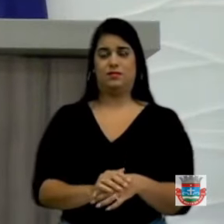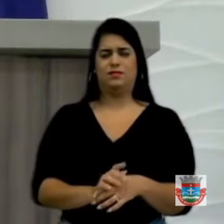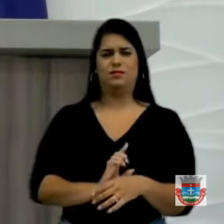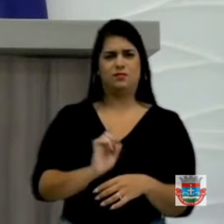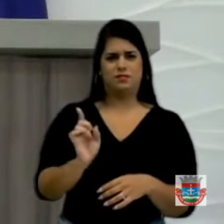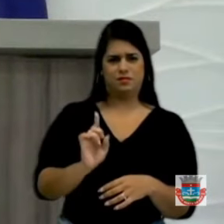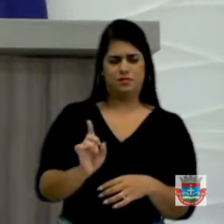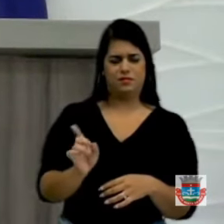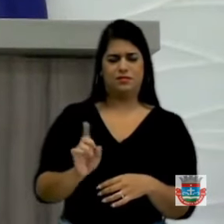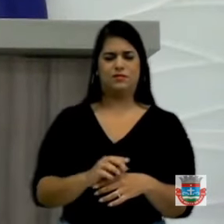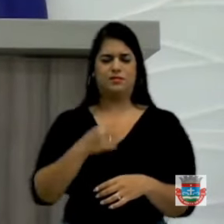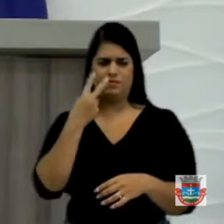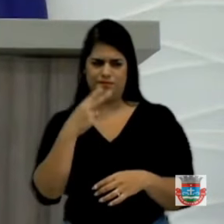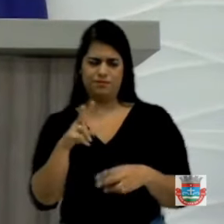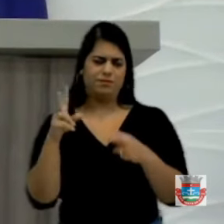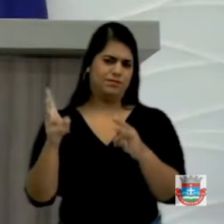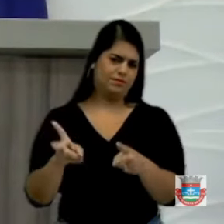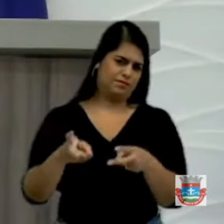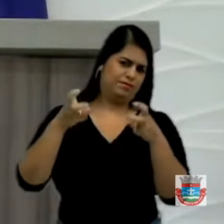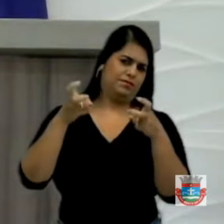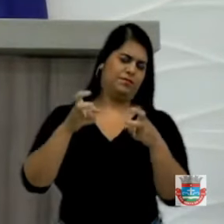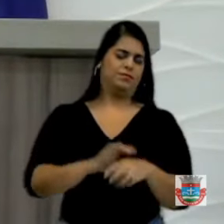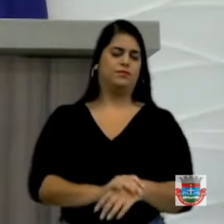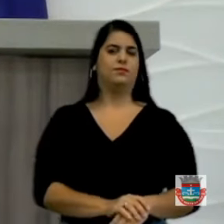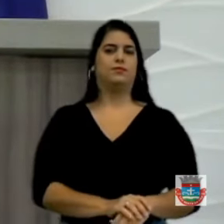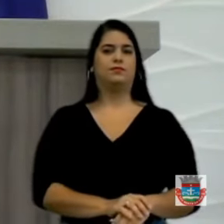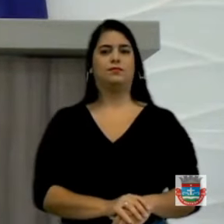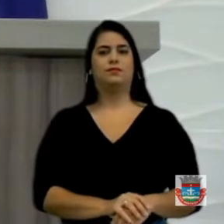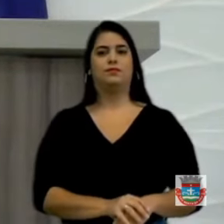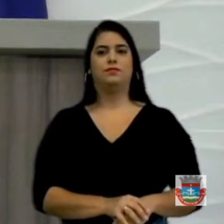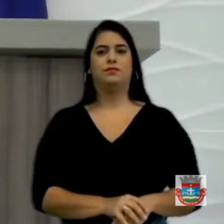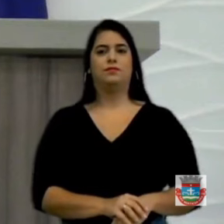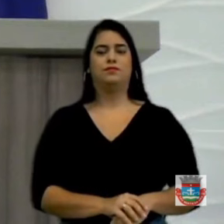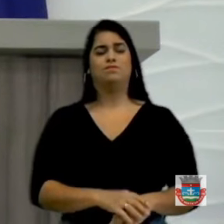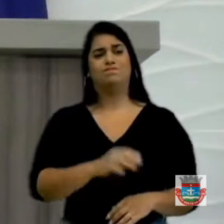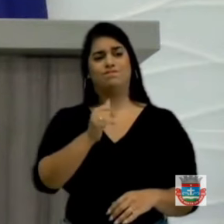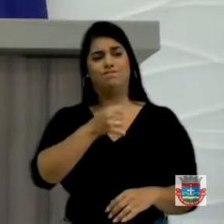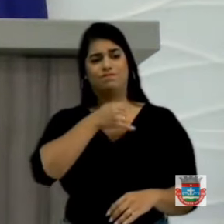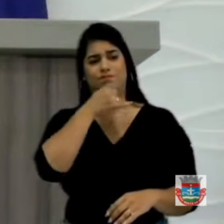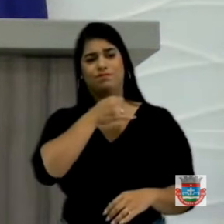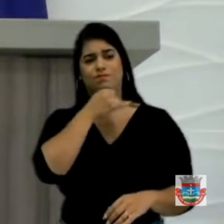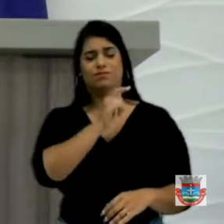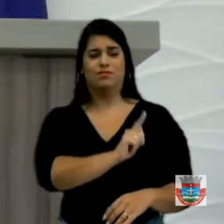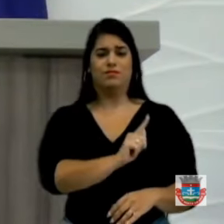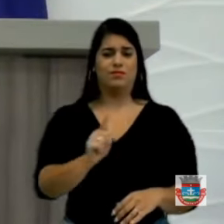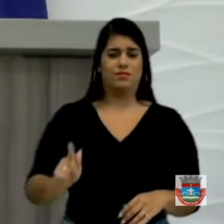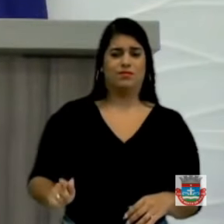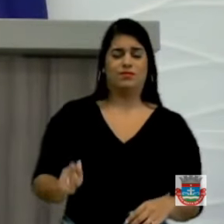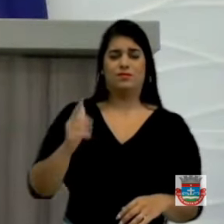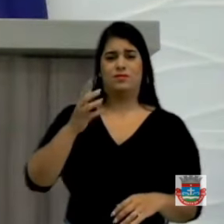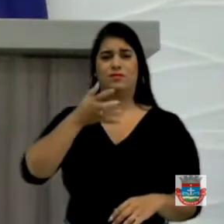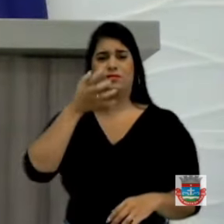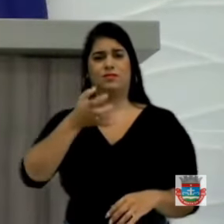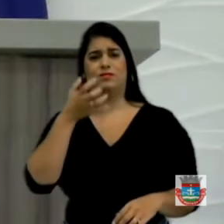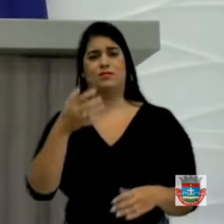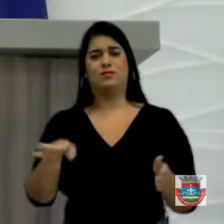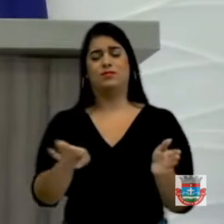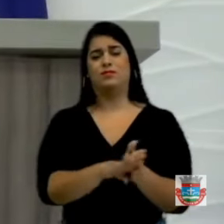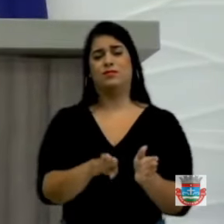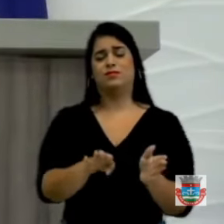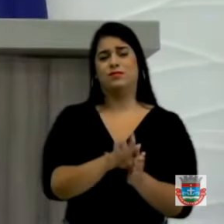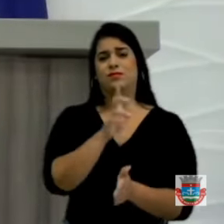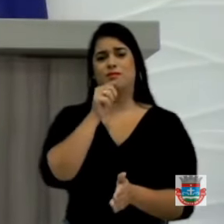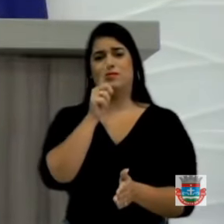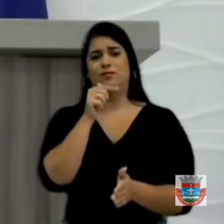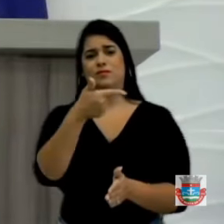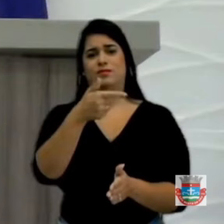gente participou, a gente viu, presenciou. E também me deixou triste quando a governadora fala, né, que chega água a cada